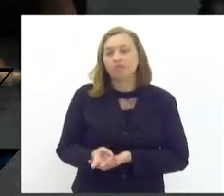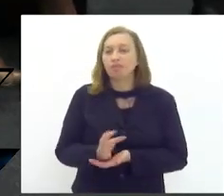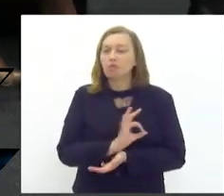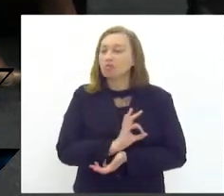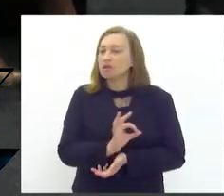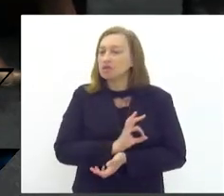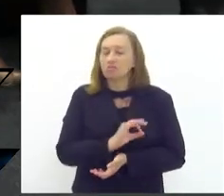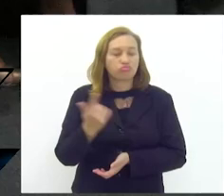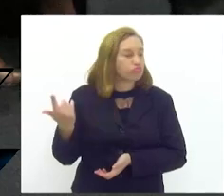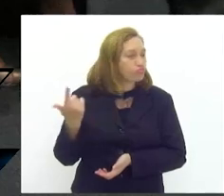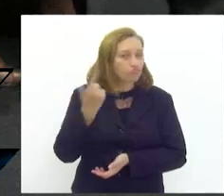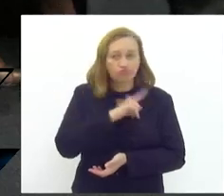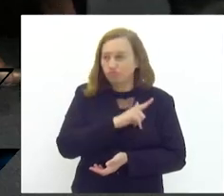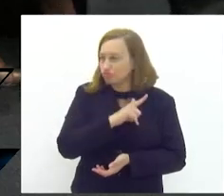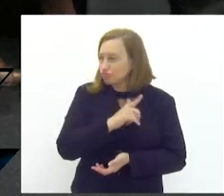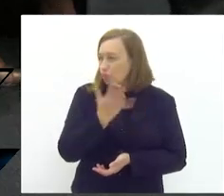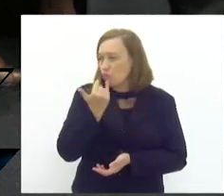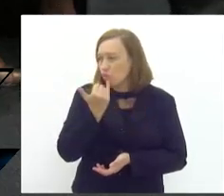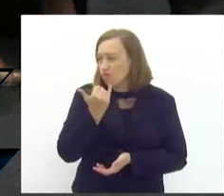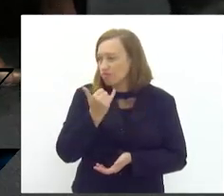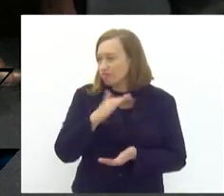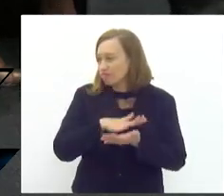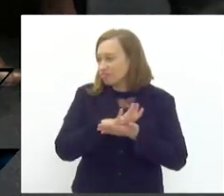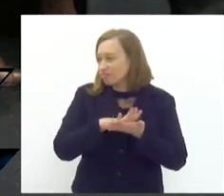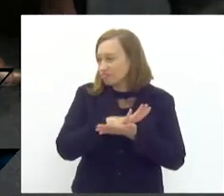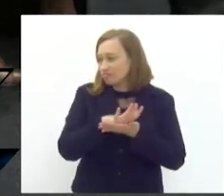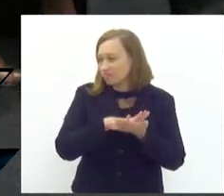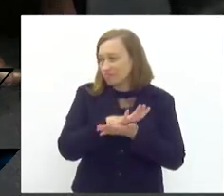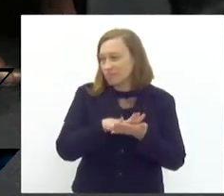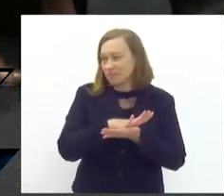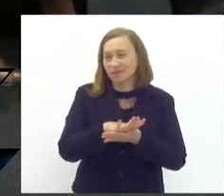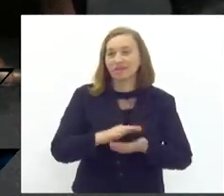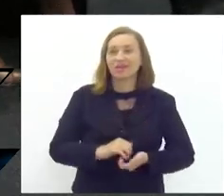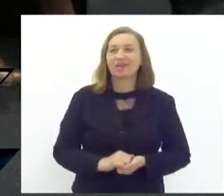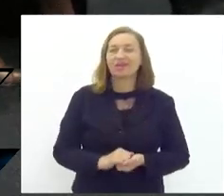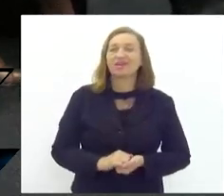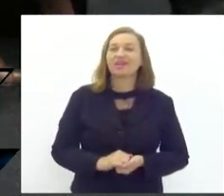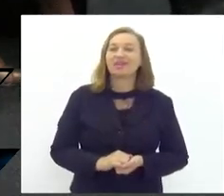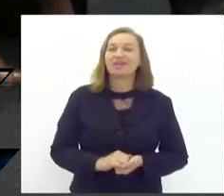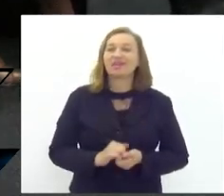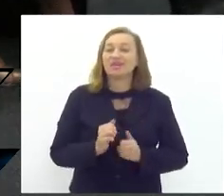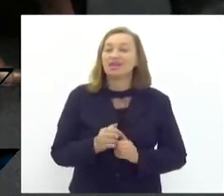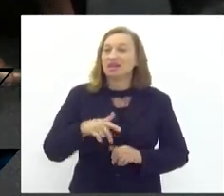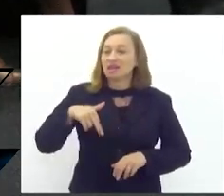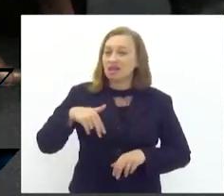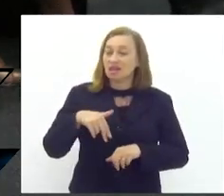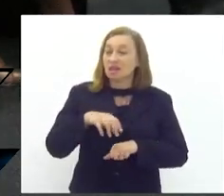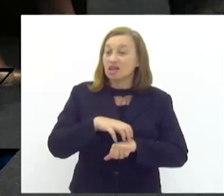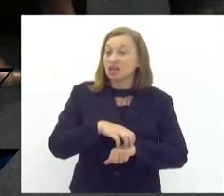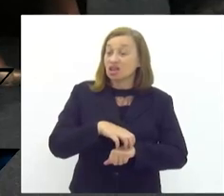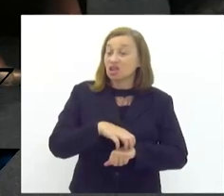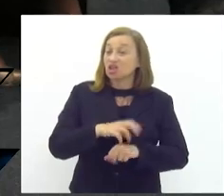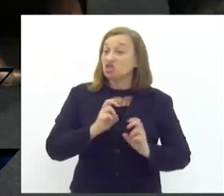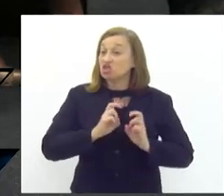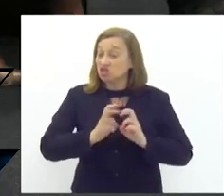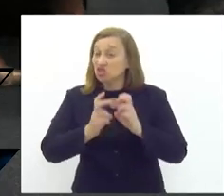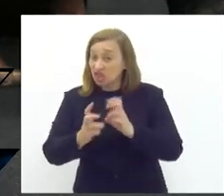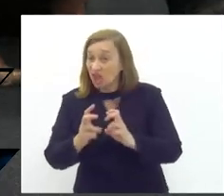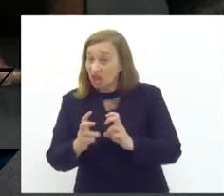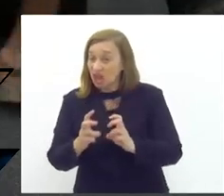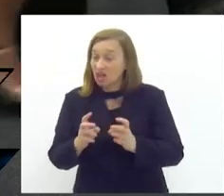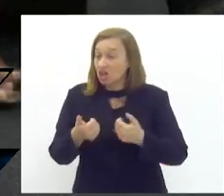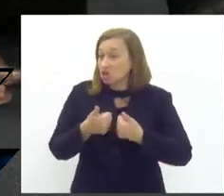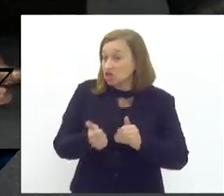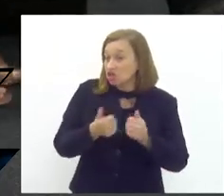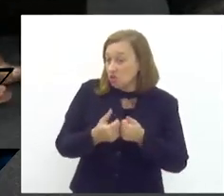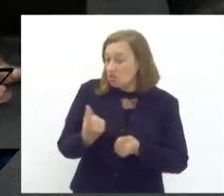já não consegue se alimentar e muito menos andar de ônibus ou de trem com este valor e